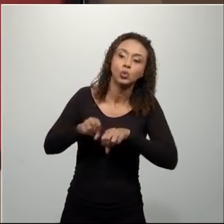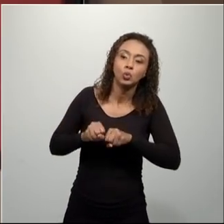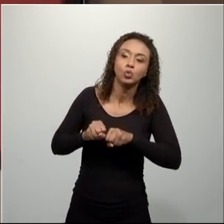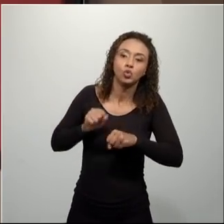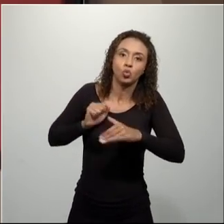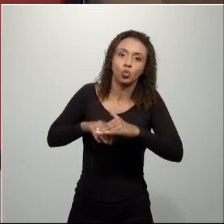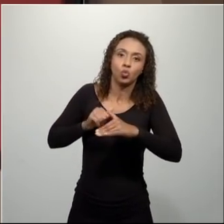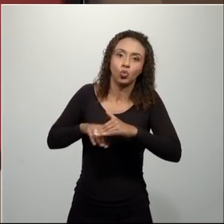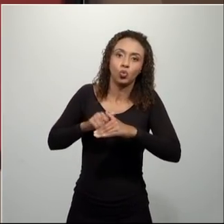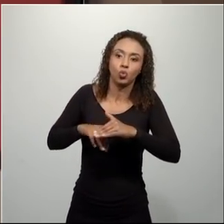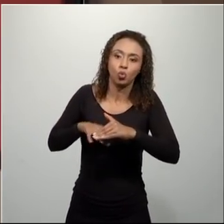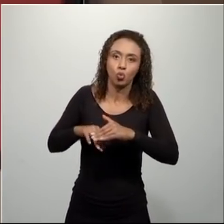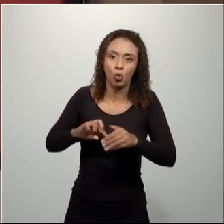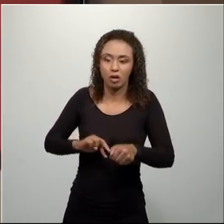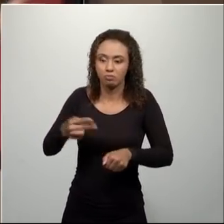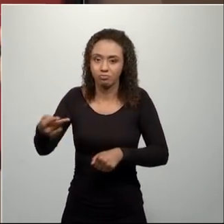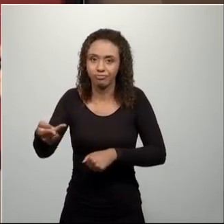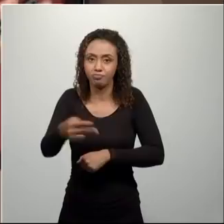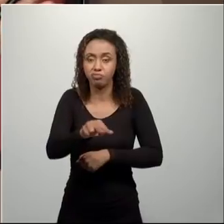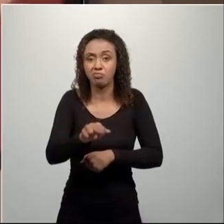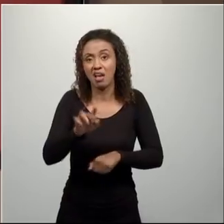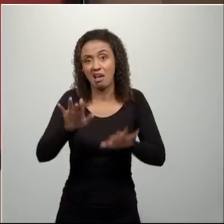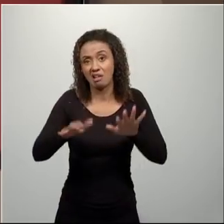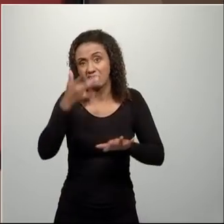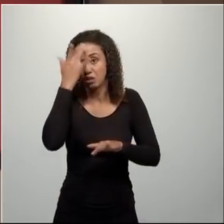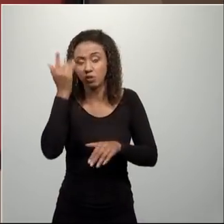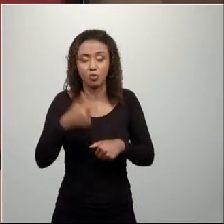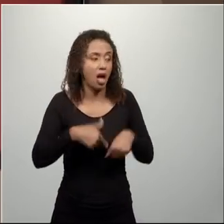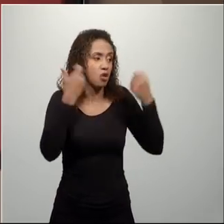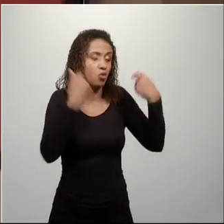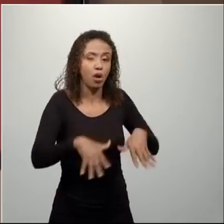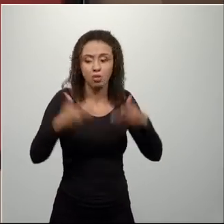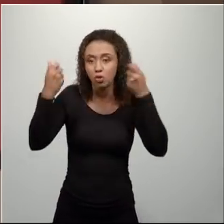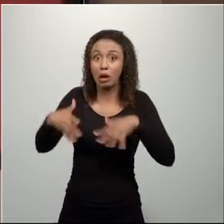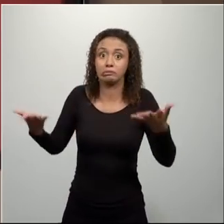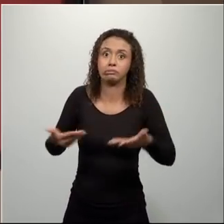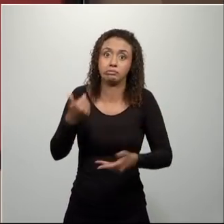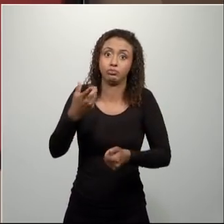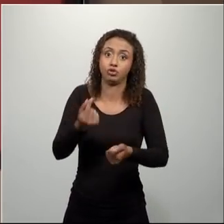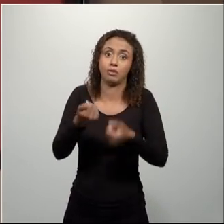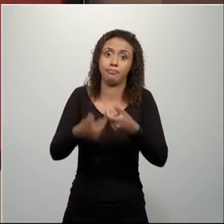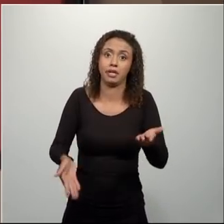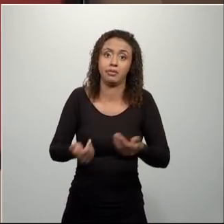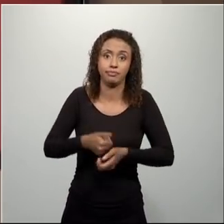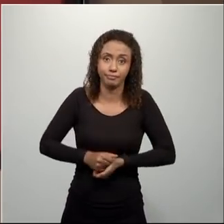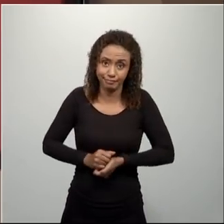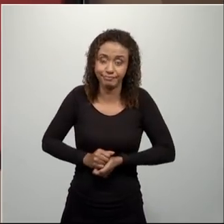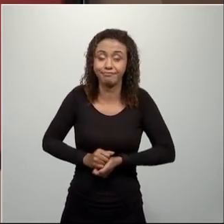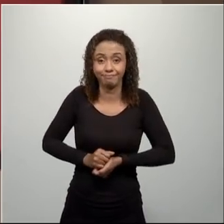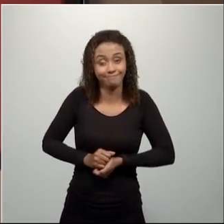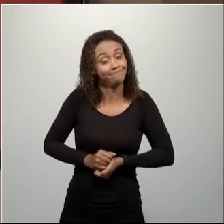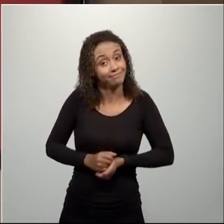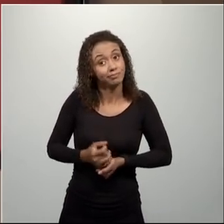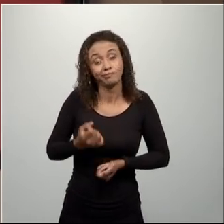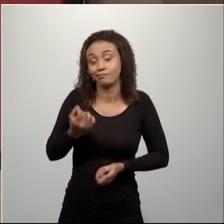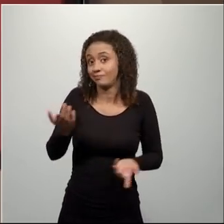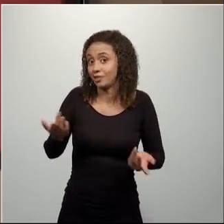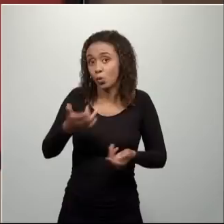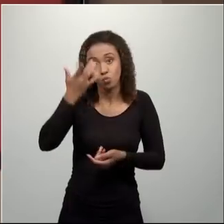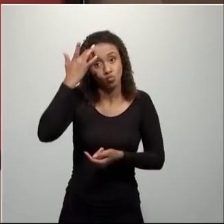bitcoin a moeda pode a 0 e em todo mundo perder dinheiro nesse exato momento são ativos intangíveis